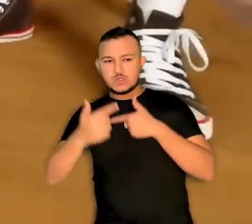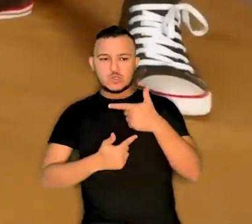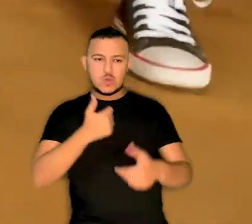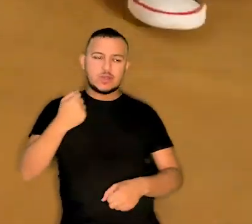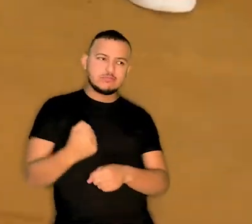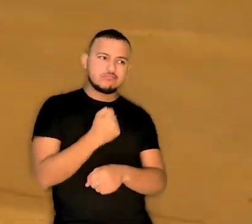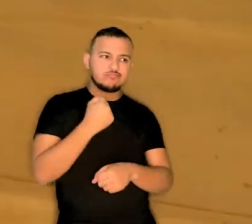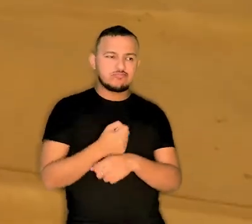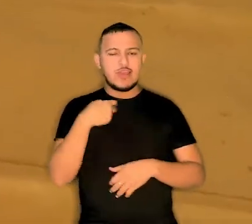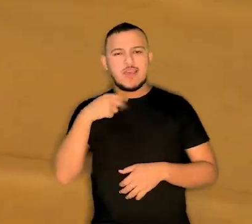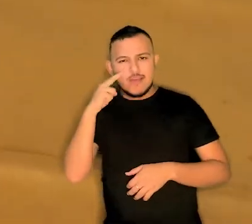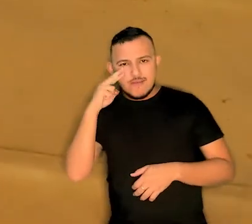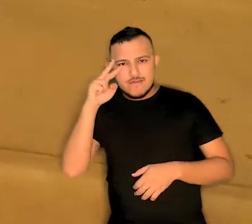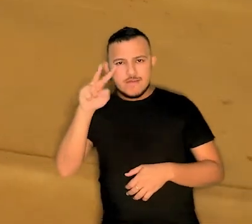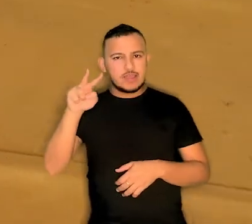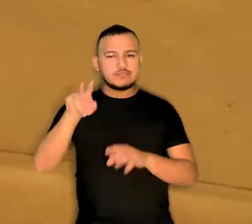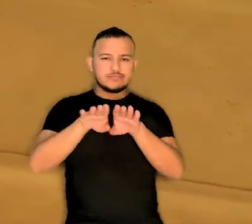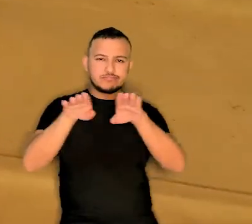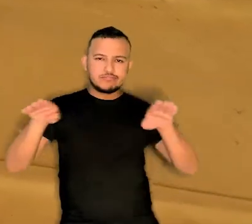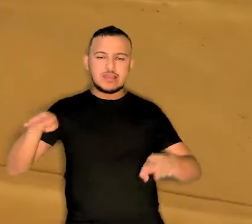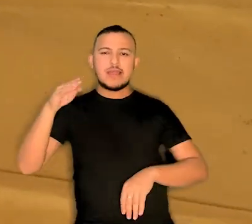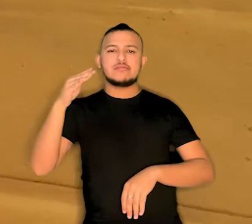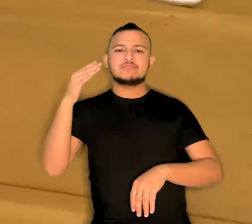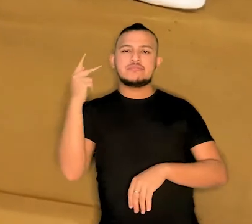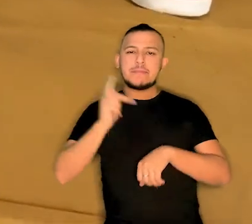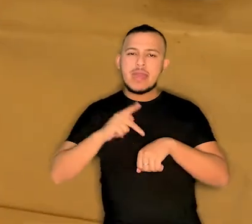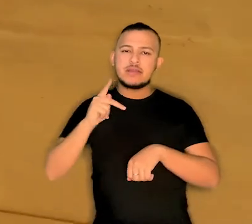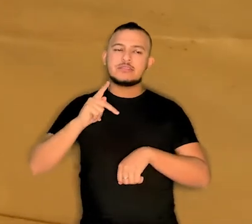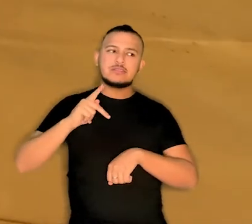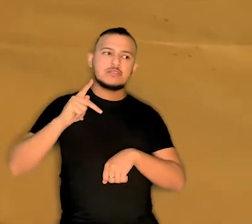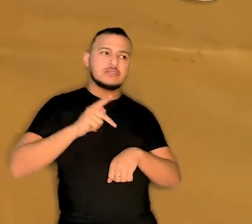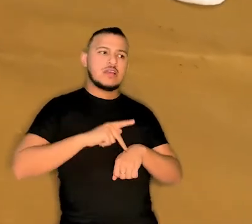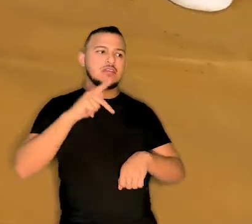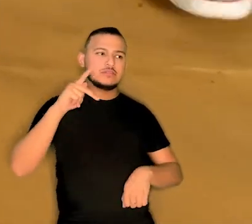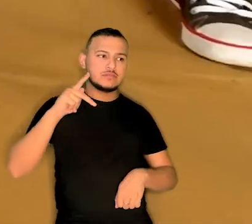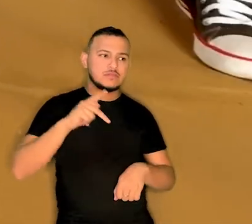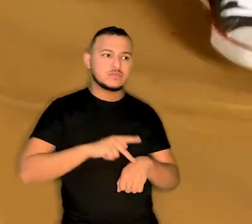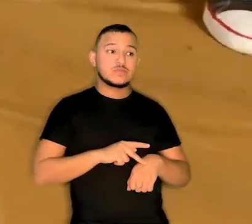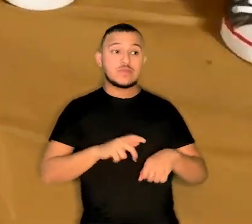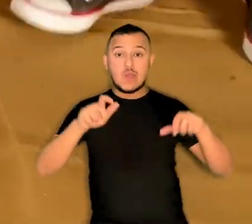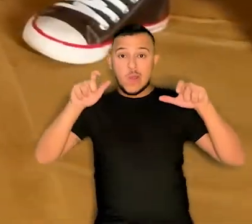escreveu. Eu vi duas tábuas de pedra no Éden, aonde o Senhor